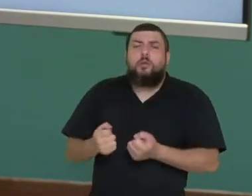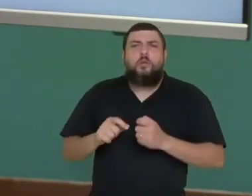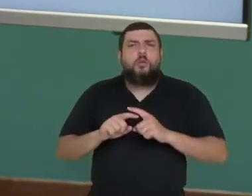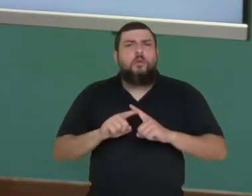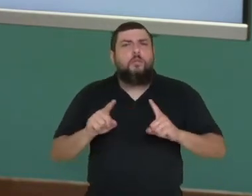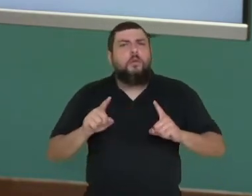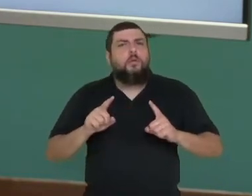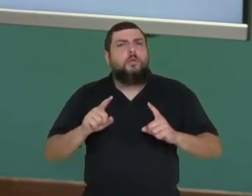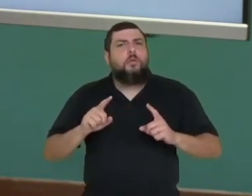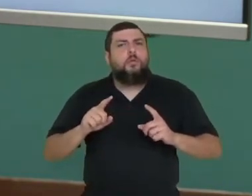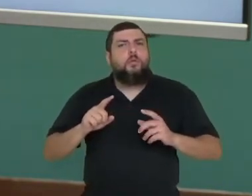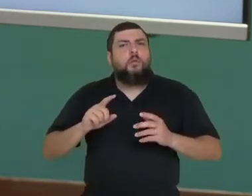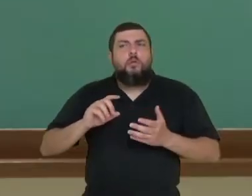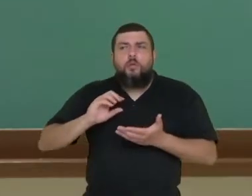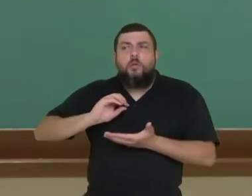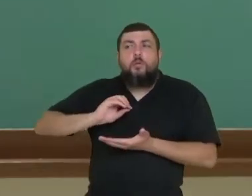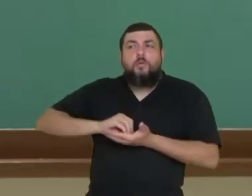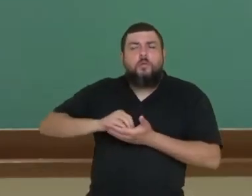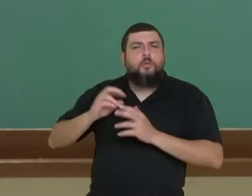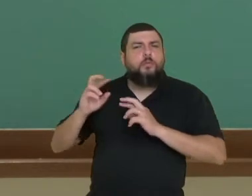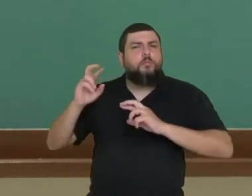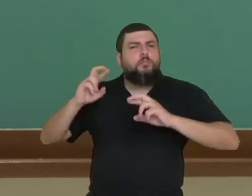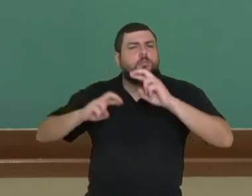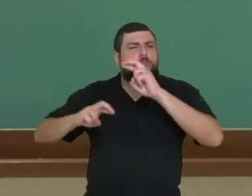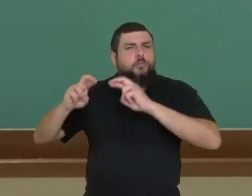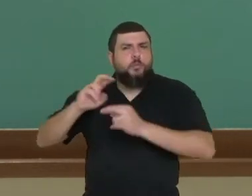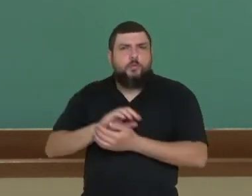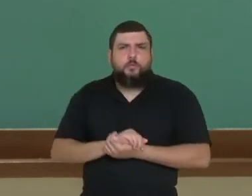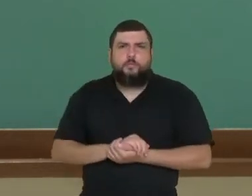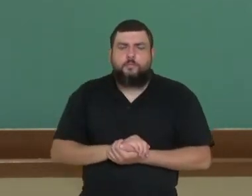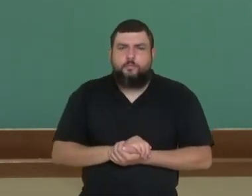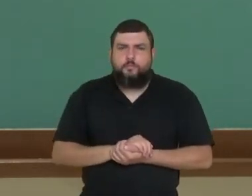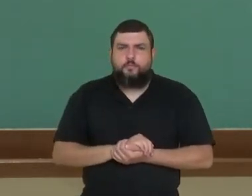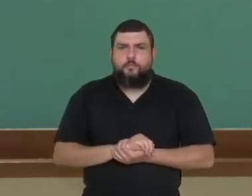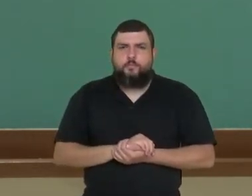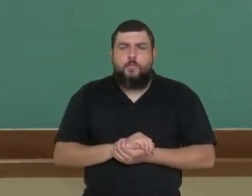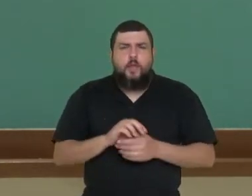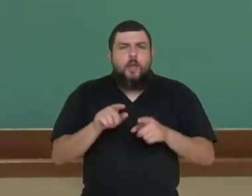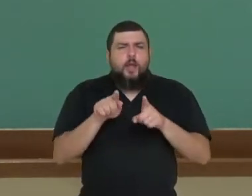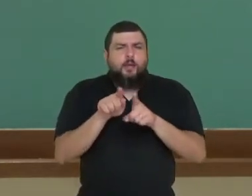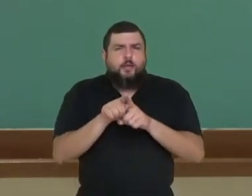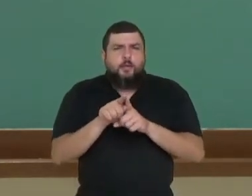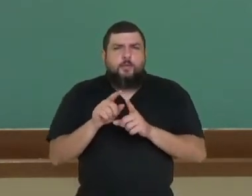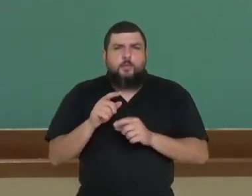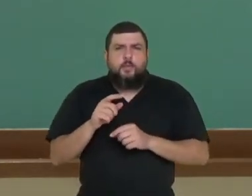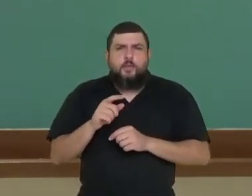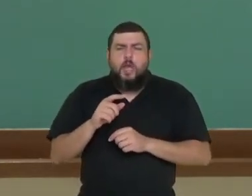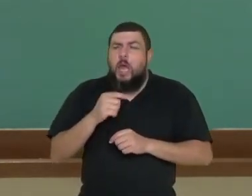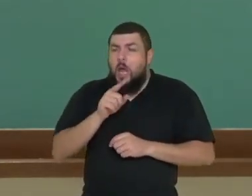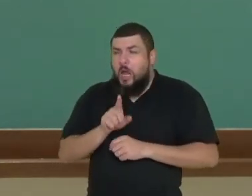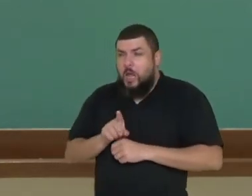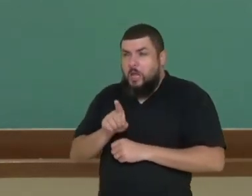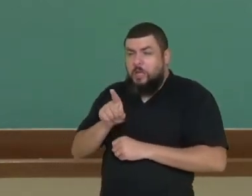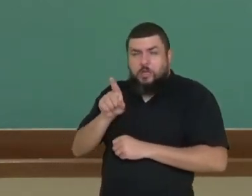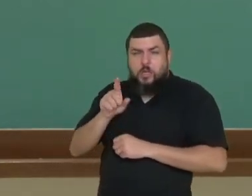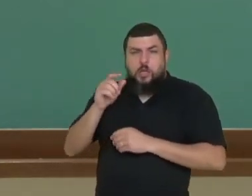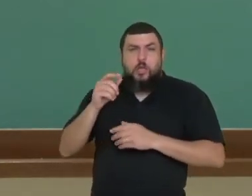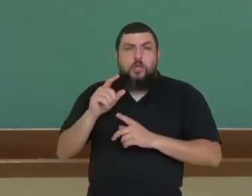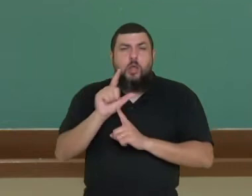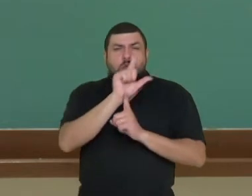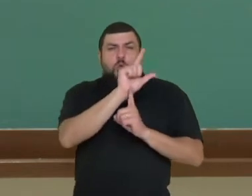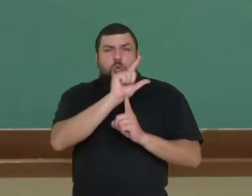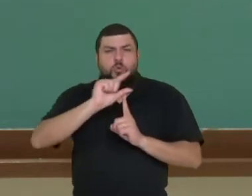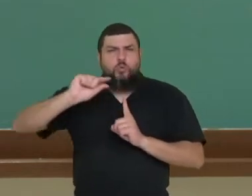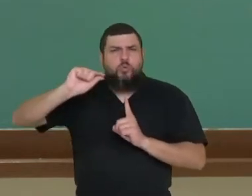que quer dizer aquilo. Mais ou menos quando nós falamos que os terroristas islamistas, eles estão lá